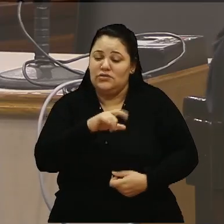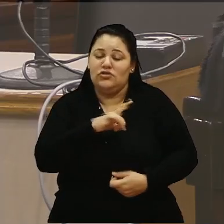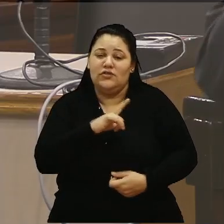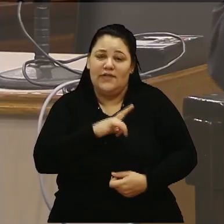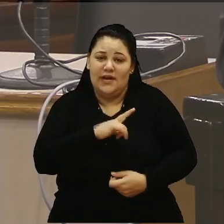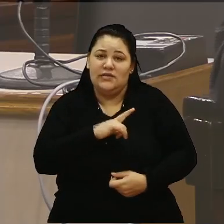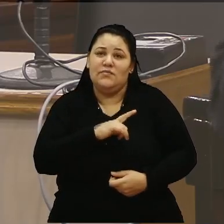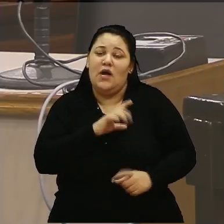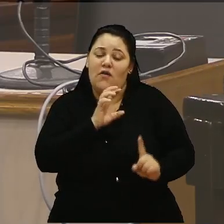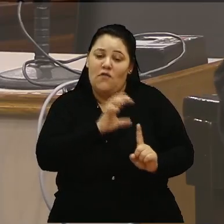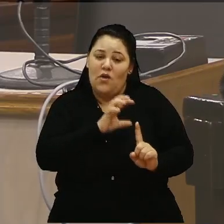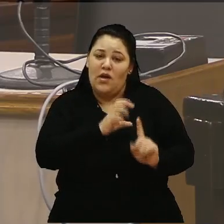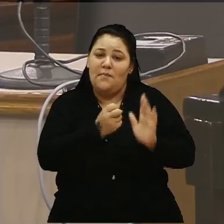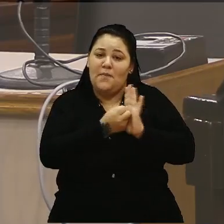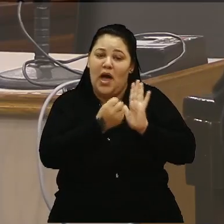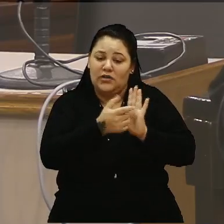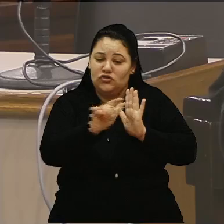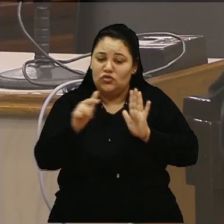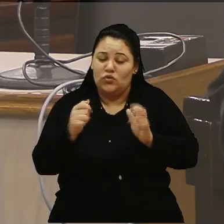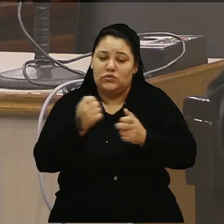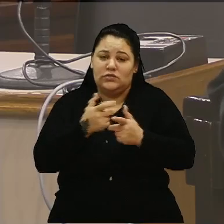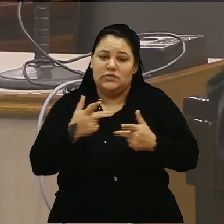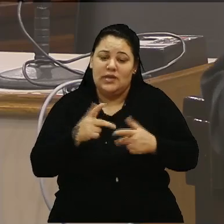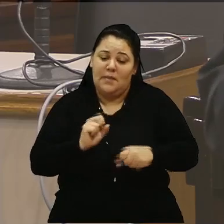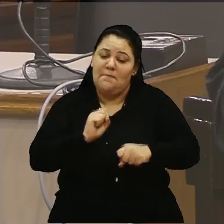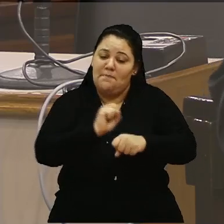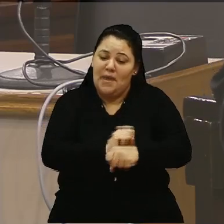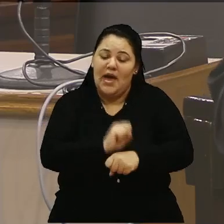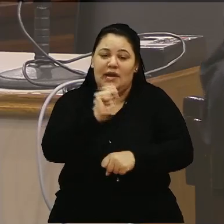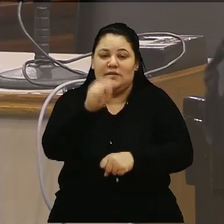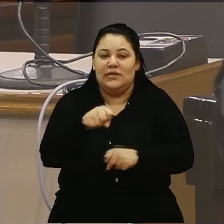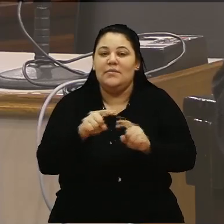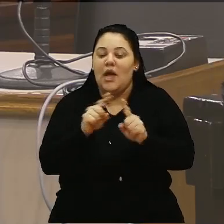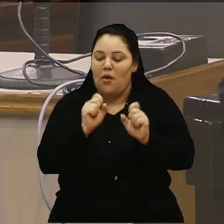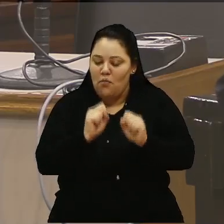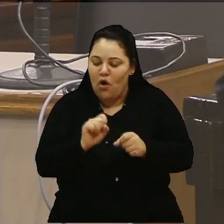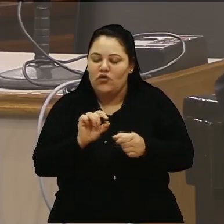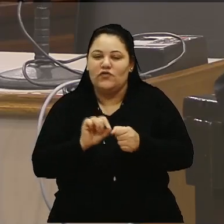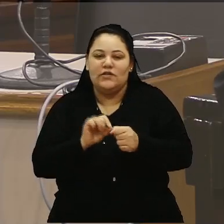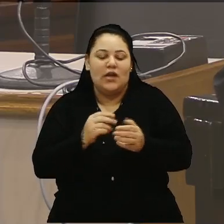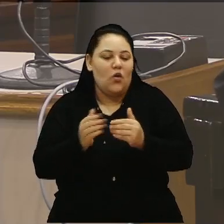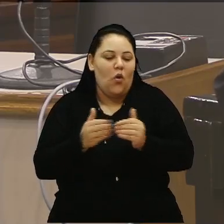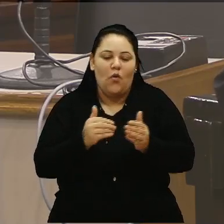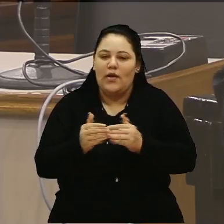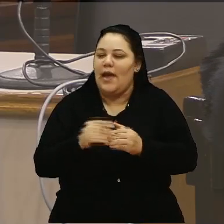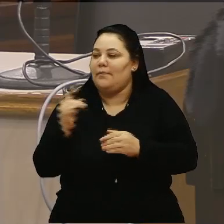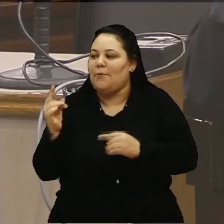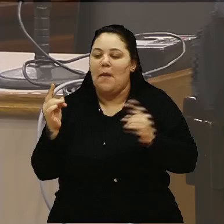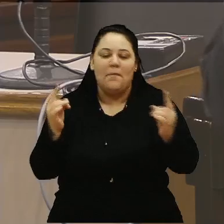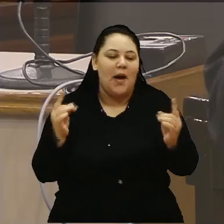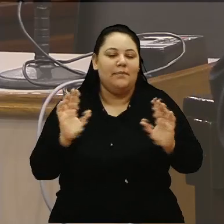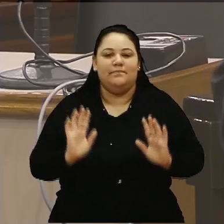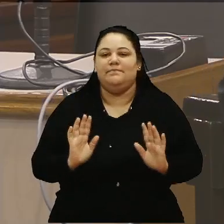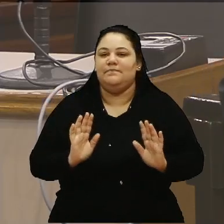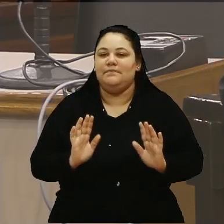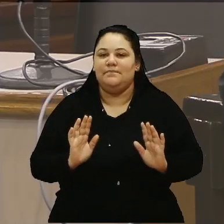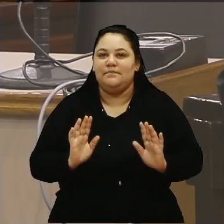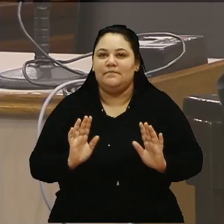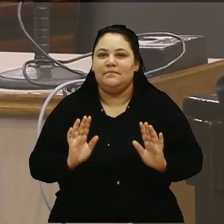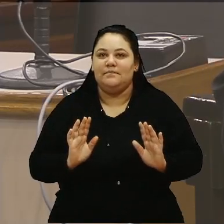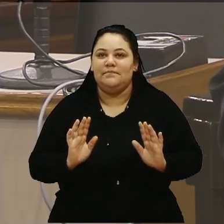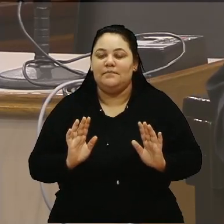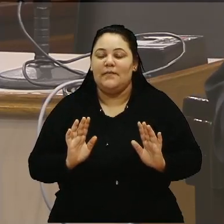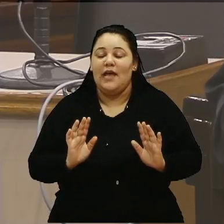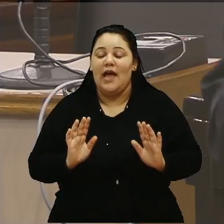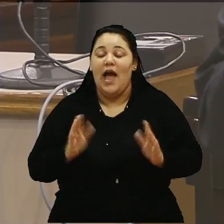nossa nação, de outras nações, que parasse com isso, mas pode ser feito por qualquer um dos lados. Agora, todos sabem,